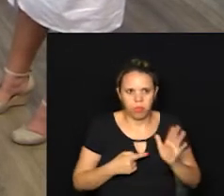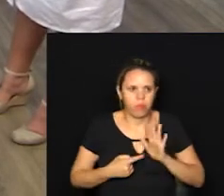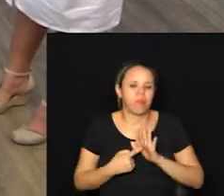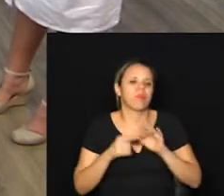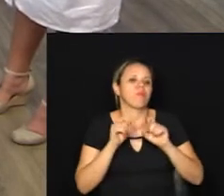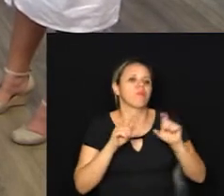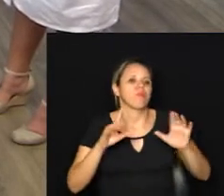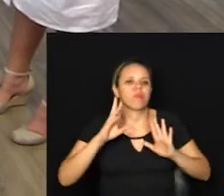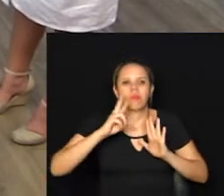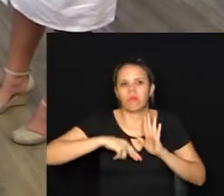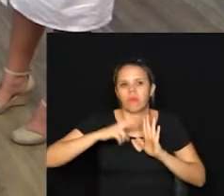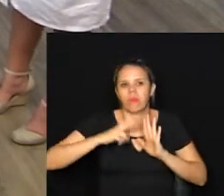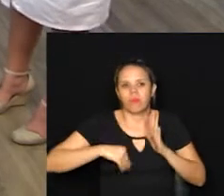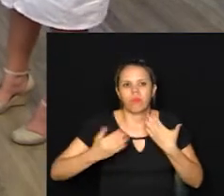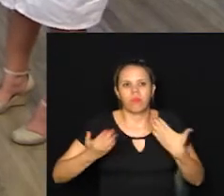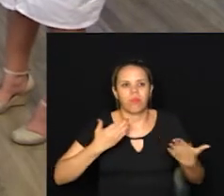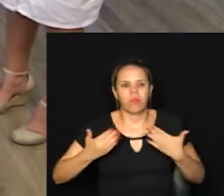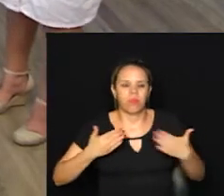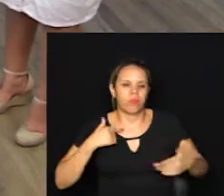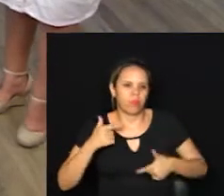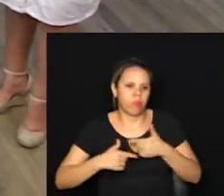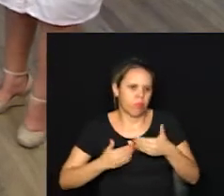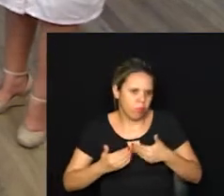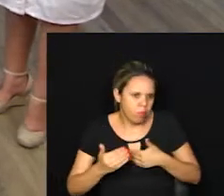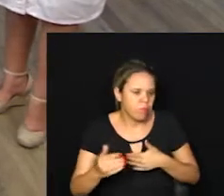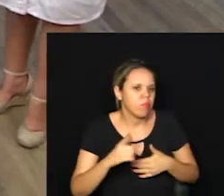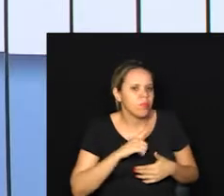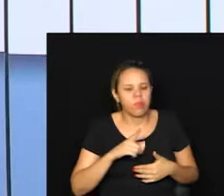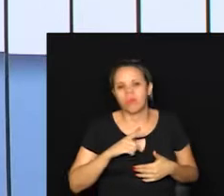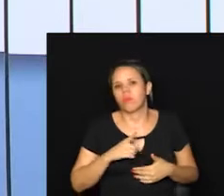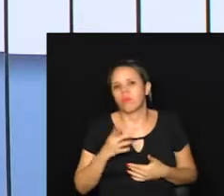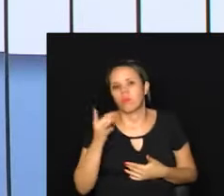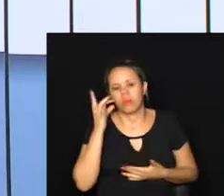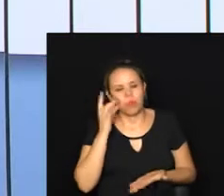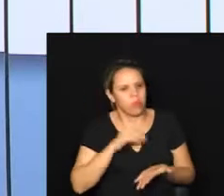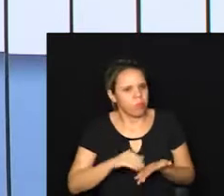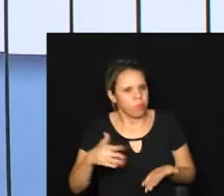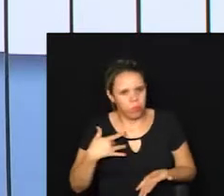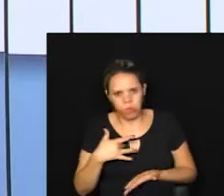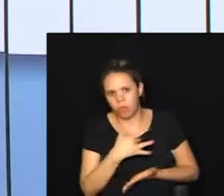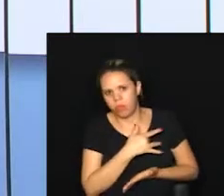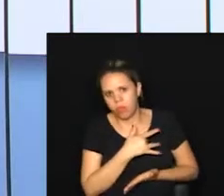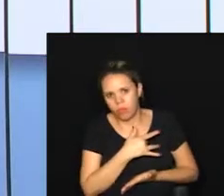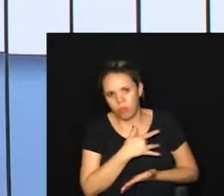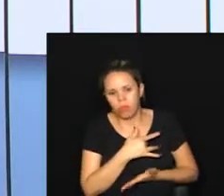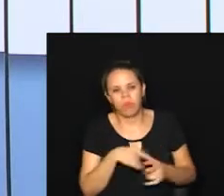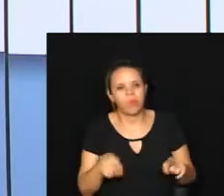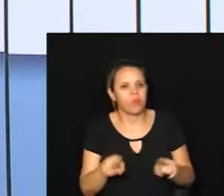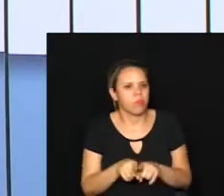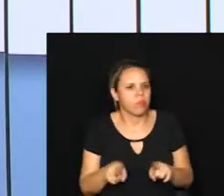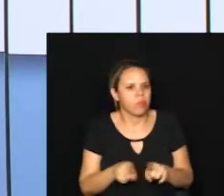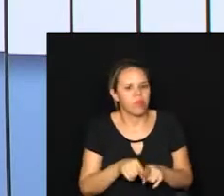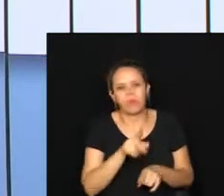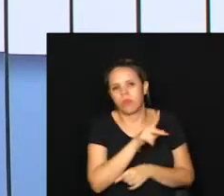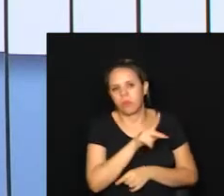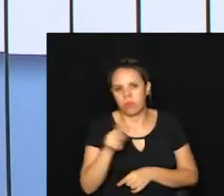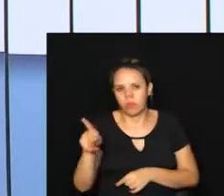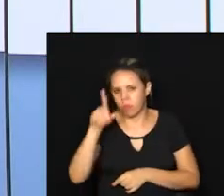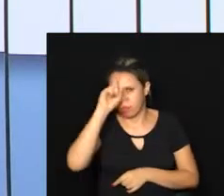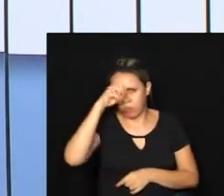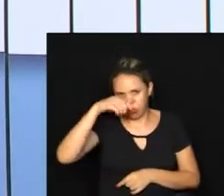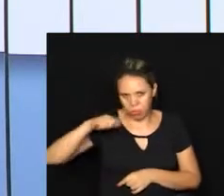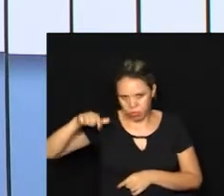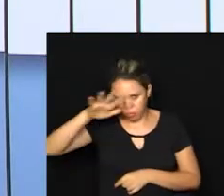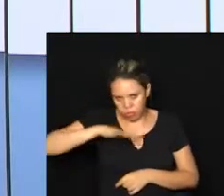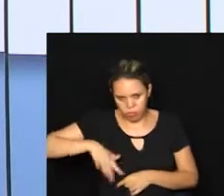aí relatórios e balanços. Isso, nós tivemos a presença do secretário de Saúde, também do presidente da Rede Mário